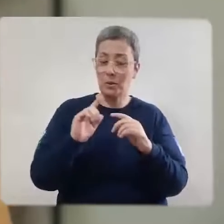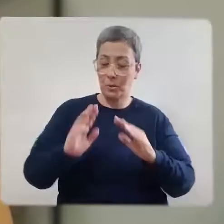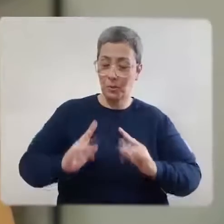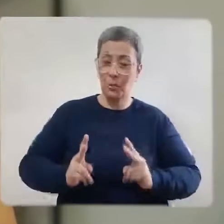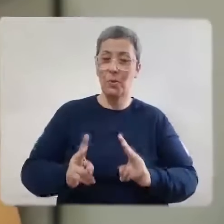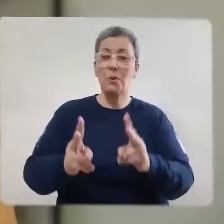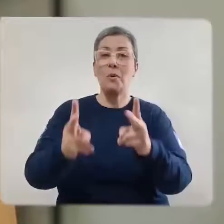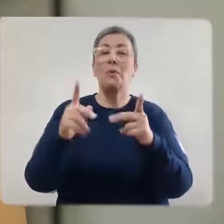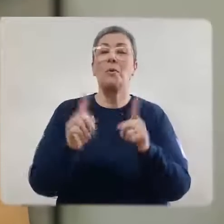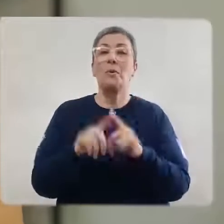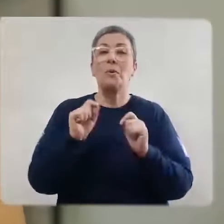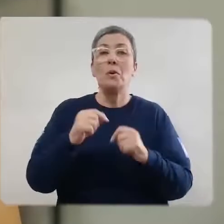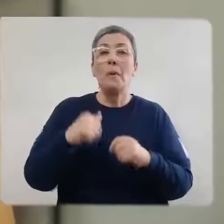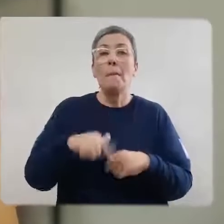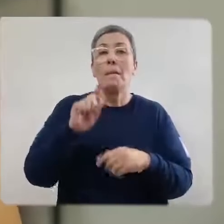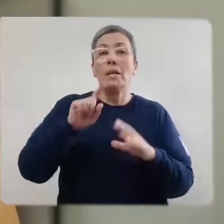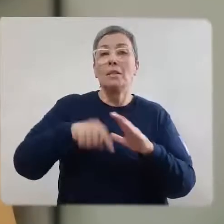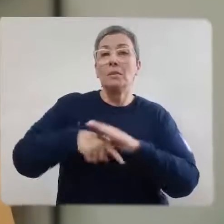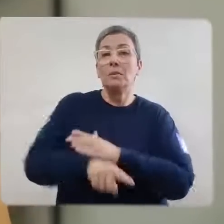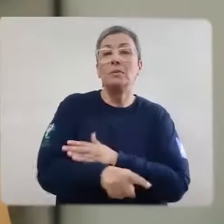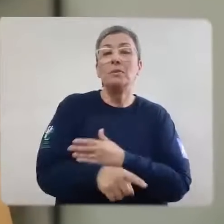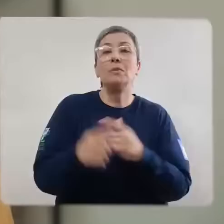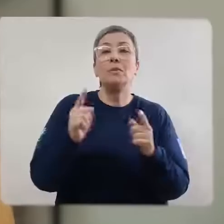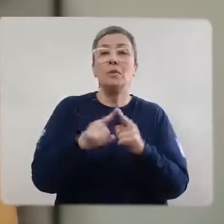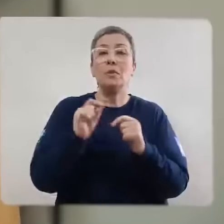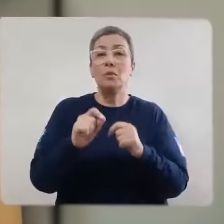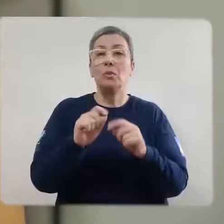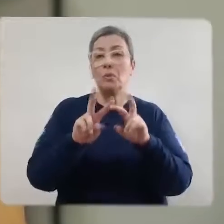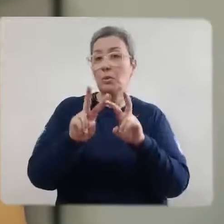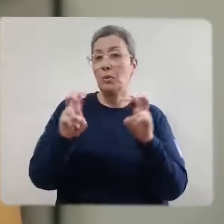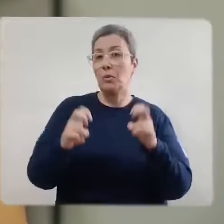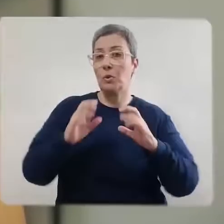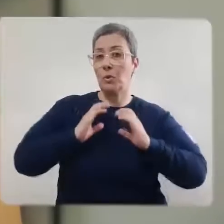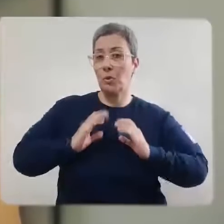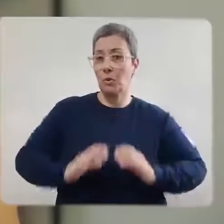dar continuidade com maior profundidade